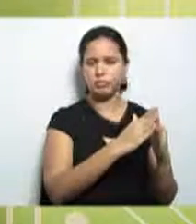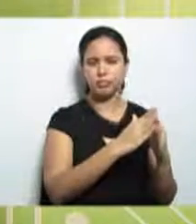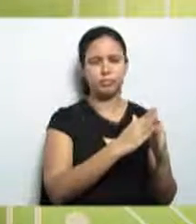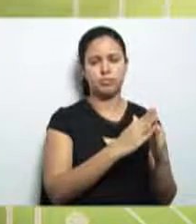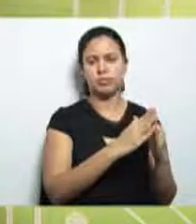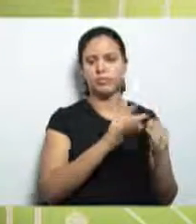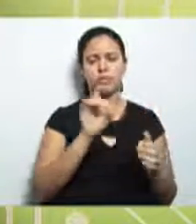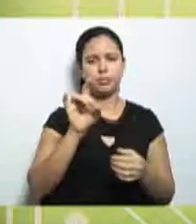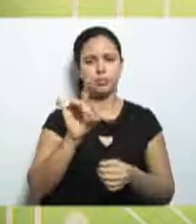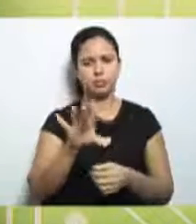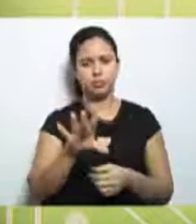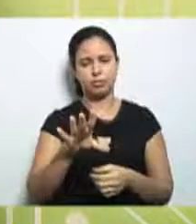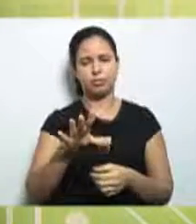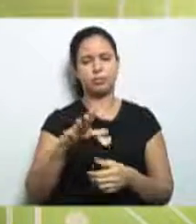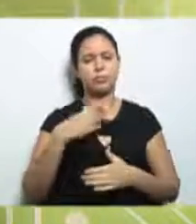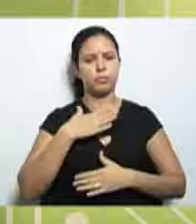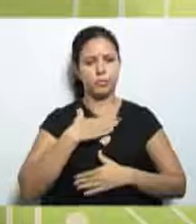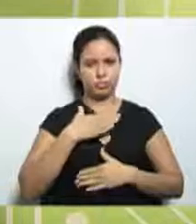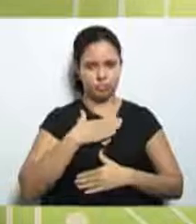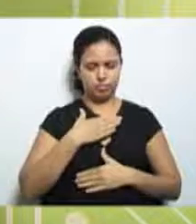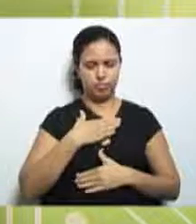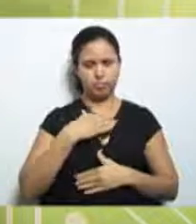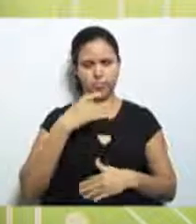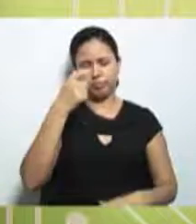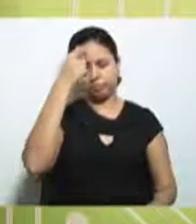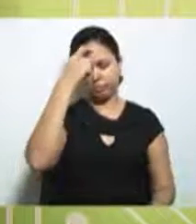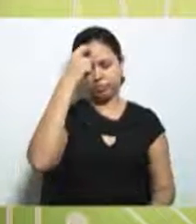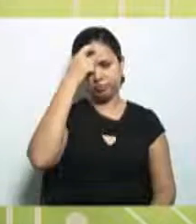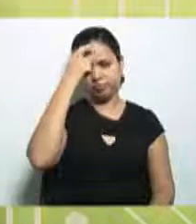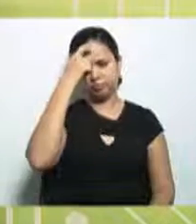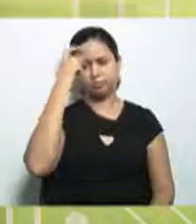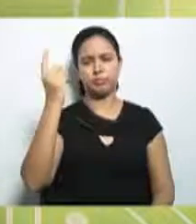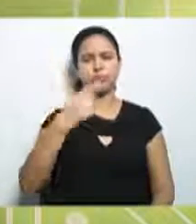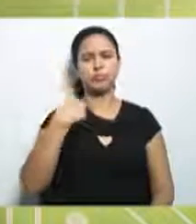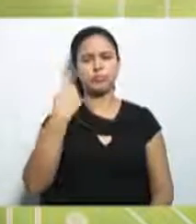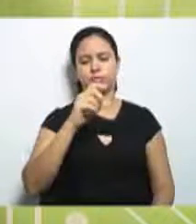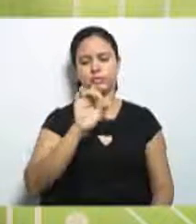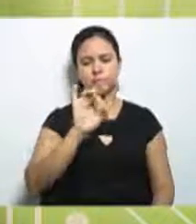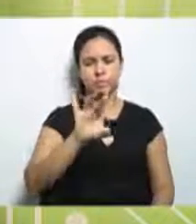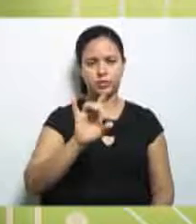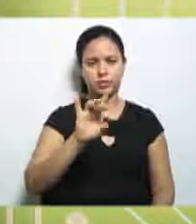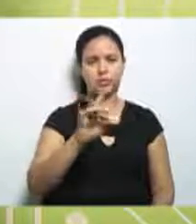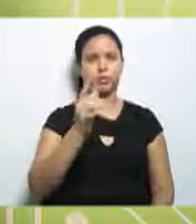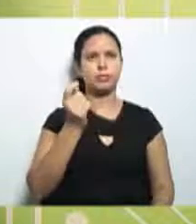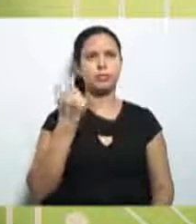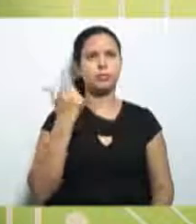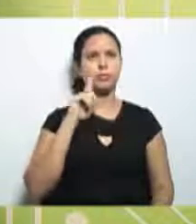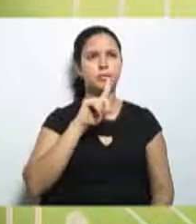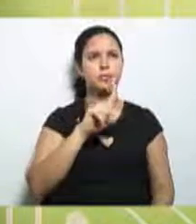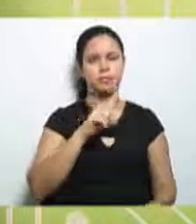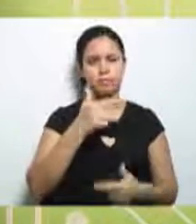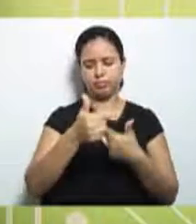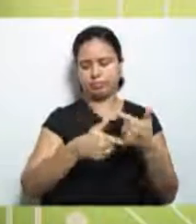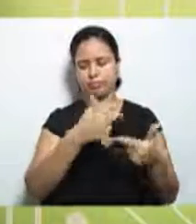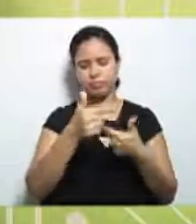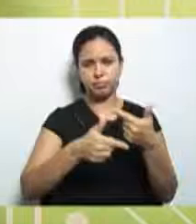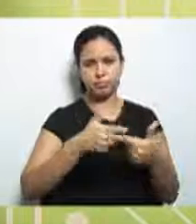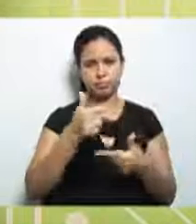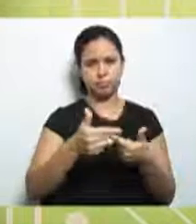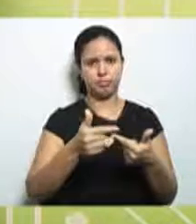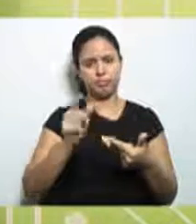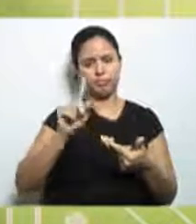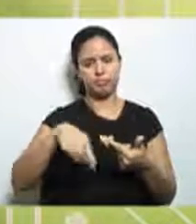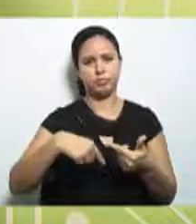leva apenas o nosso corpo e a nossa mente, ou seja, a gente leva apenas a nossa capacidade de trabalhar. E é